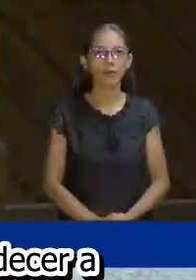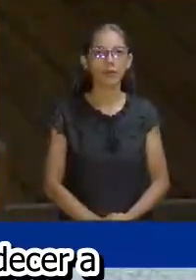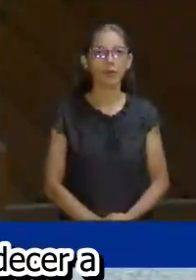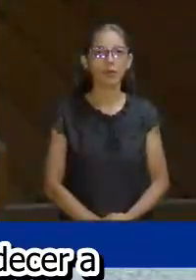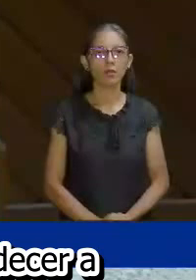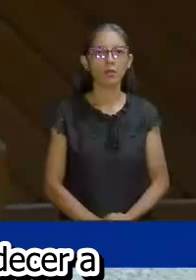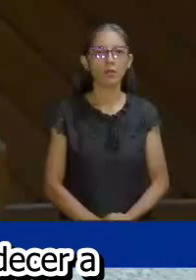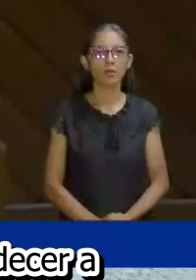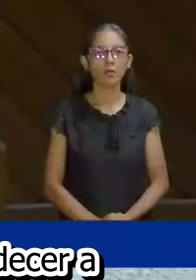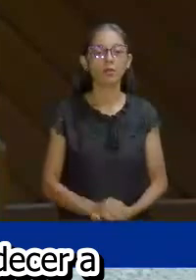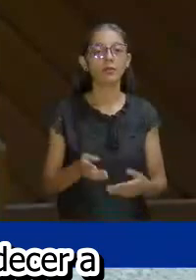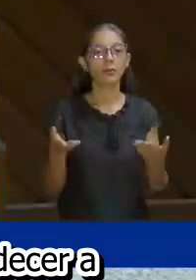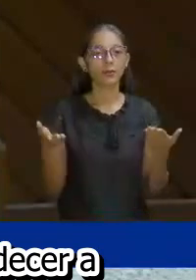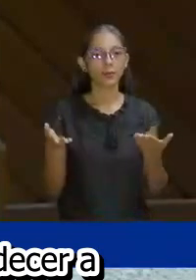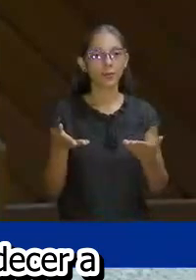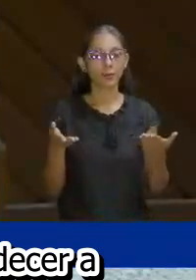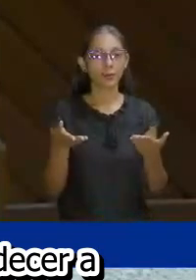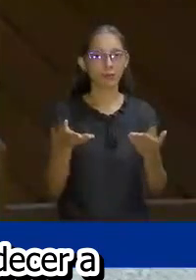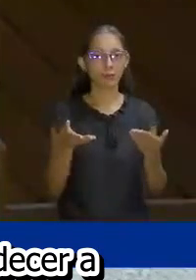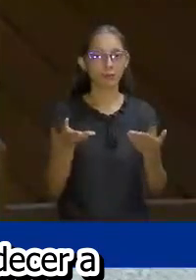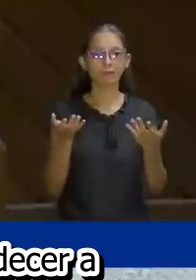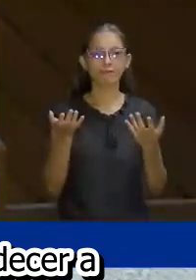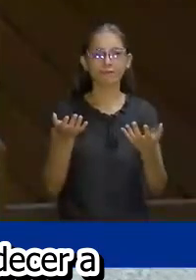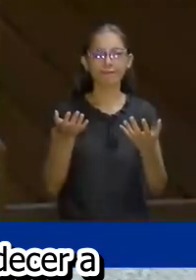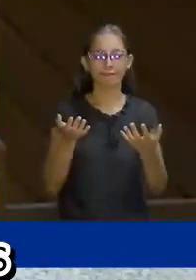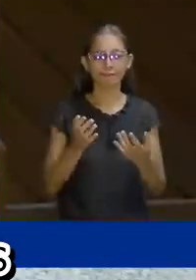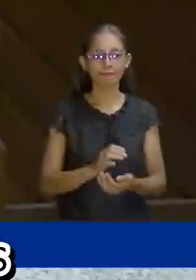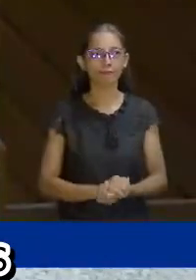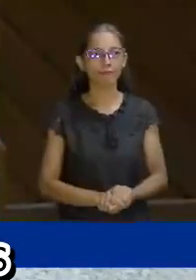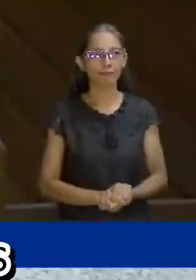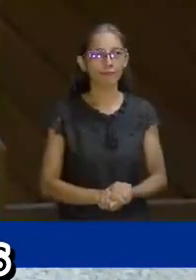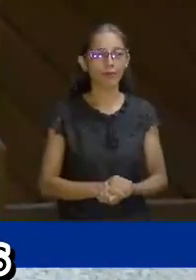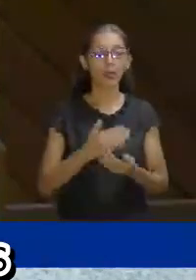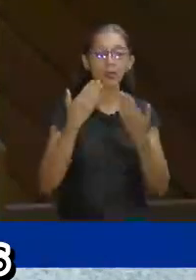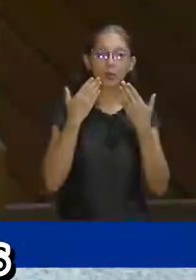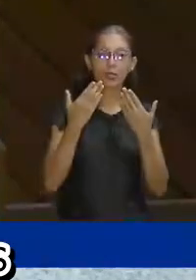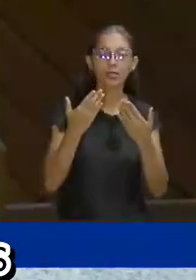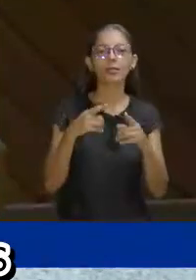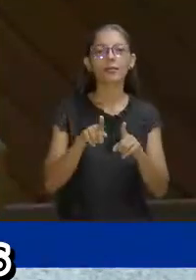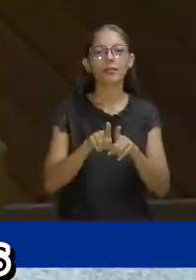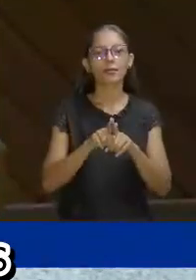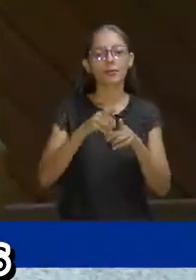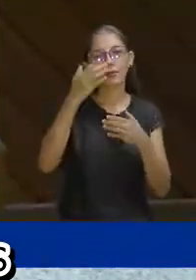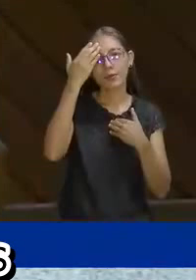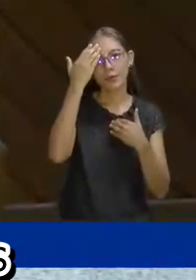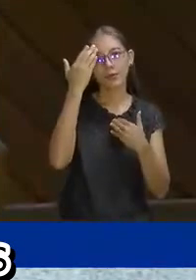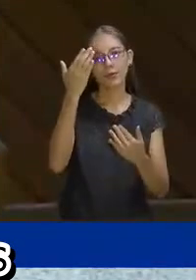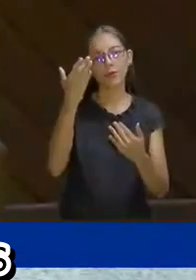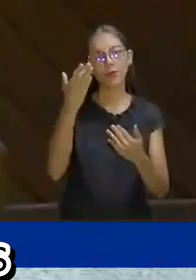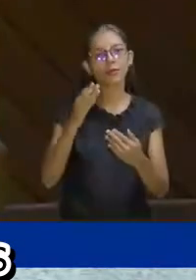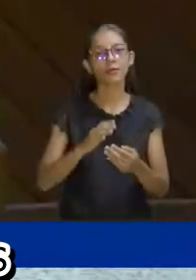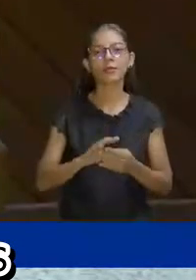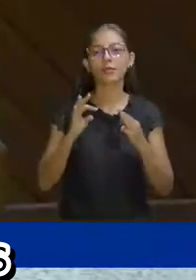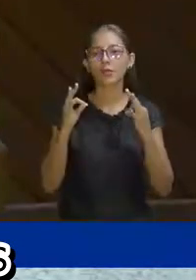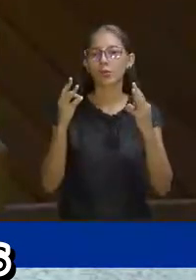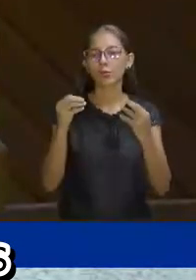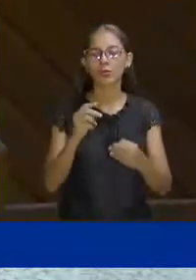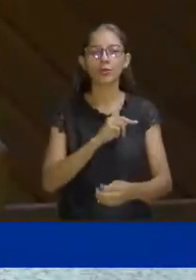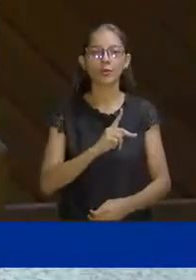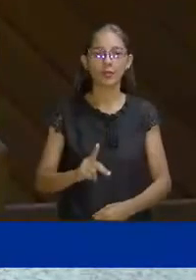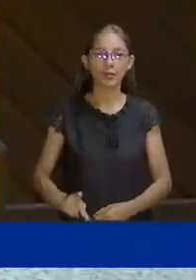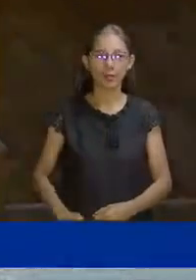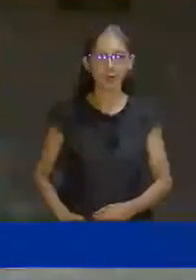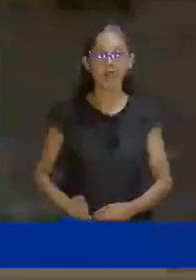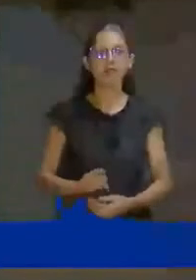Neste momento, nós gostaríamos de Foco na registrar e agradecer a cerimonialista Elane presença dos Cantuário. presidentes e ouvidores dos Ela é